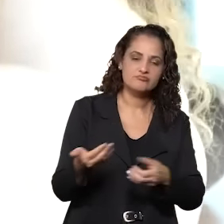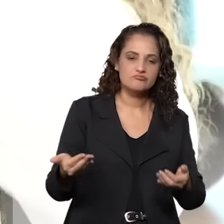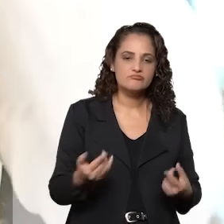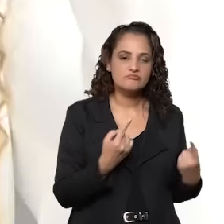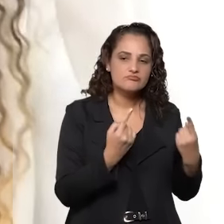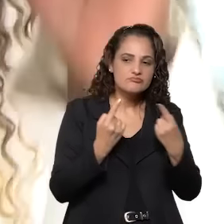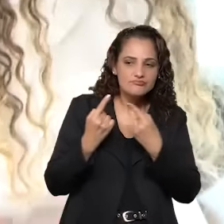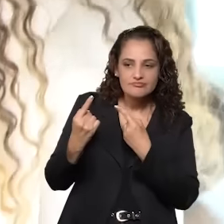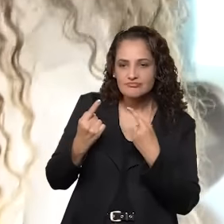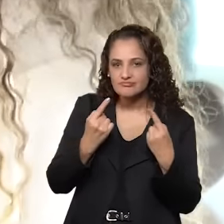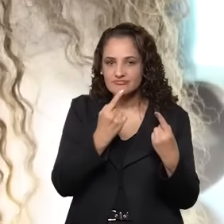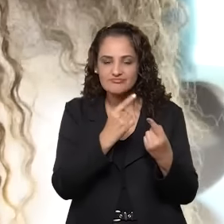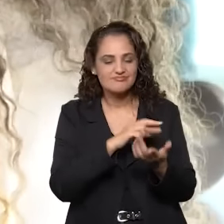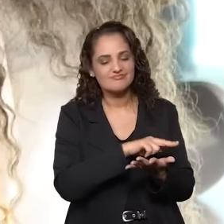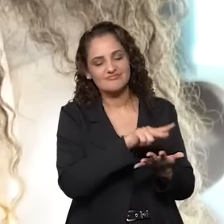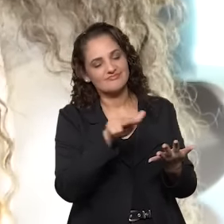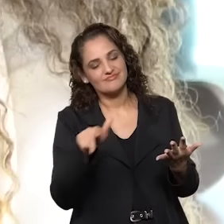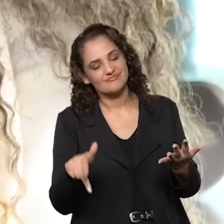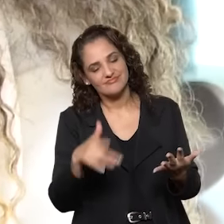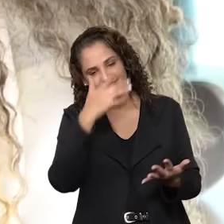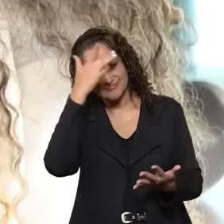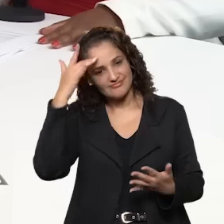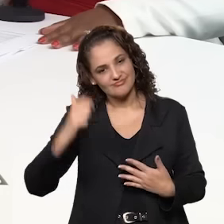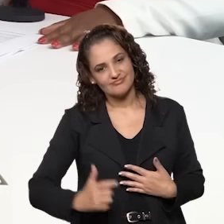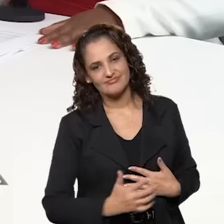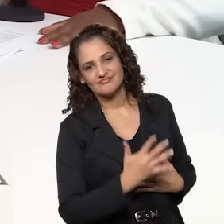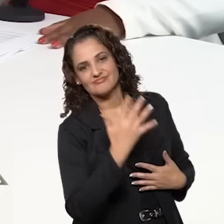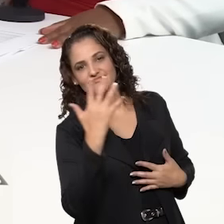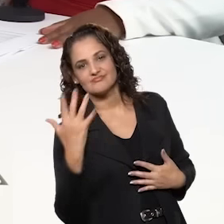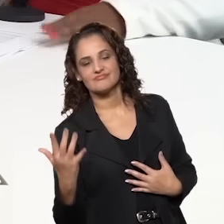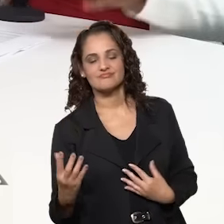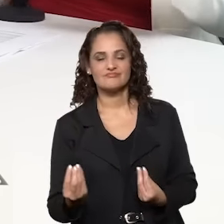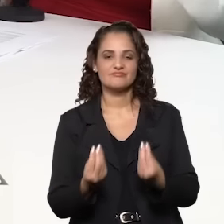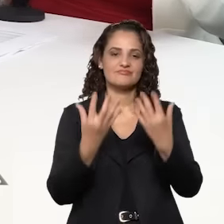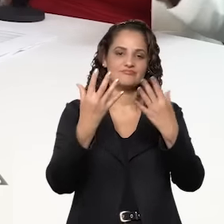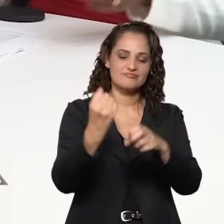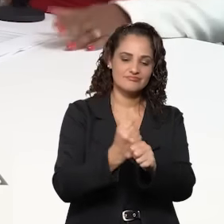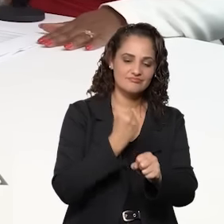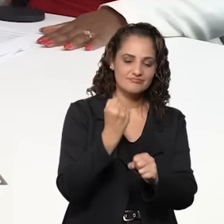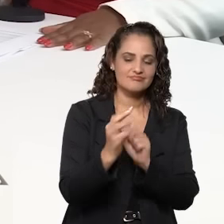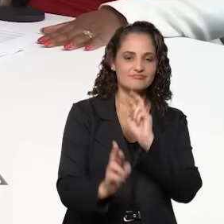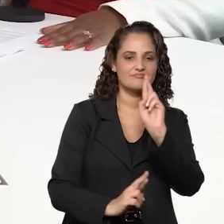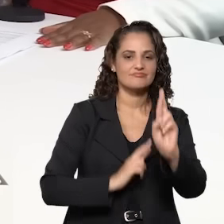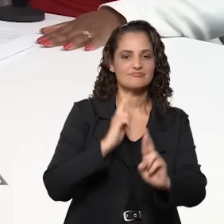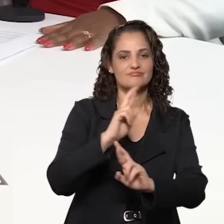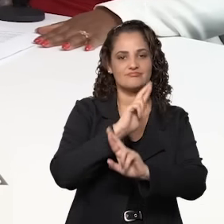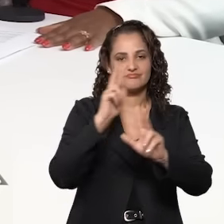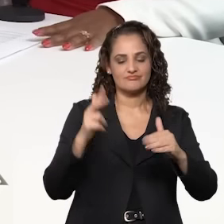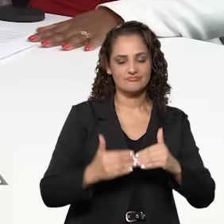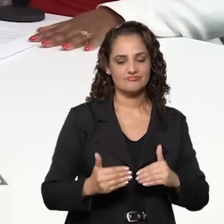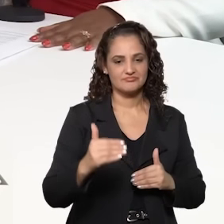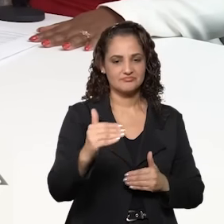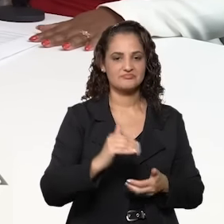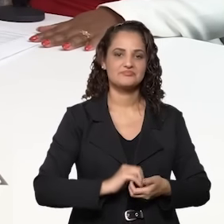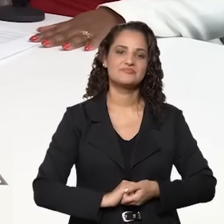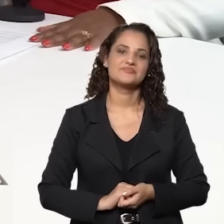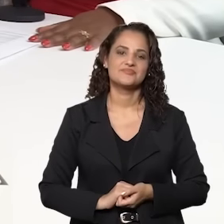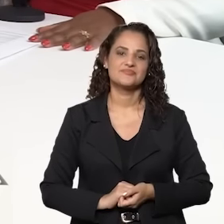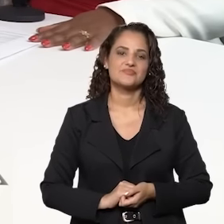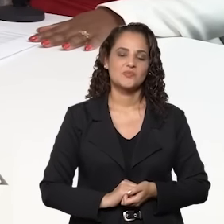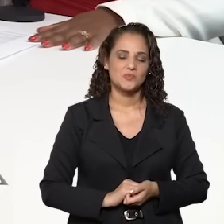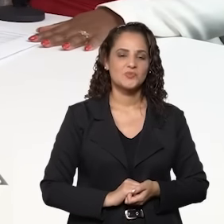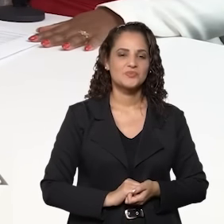né e conversa aí com milhares de pessoas também e pra gente construir relações diferentes daqui pra